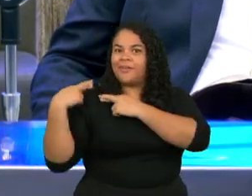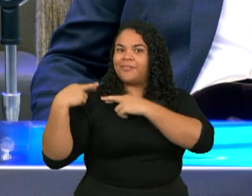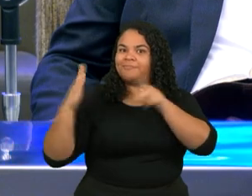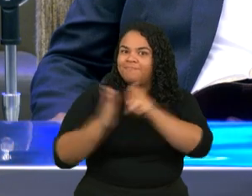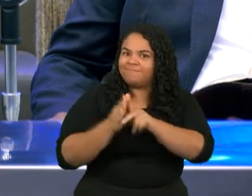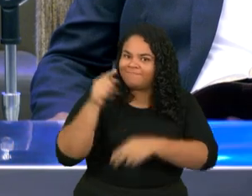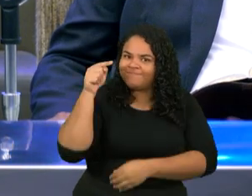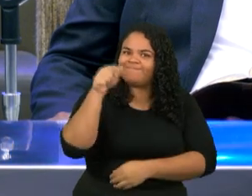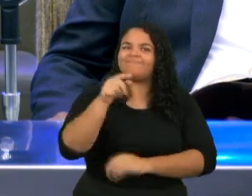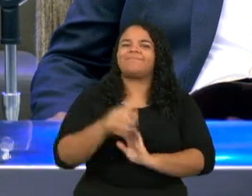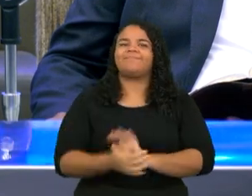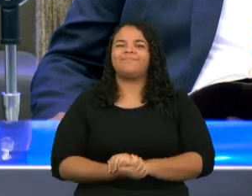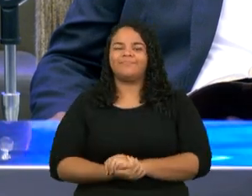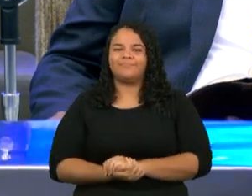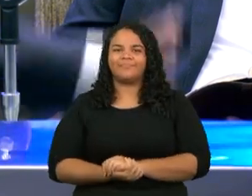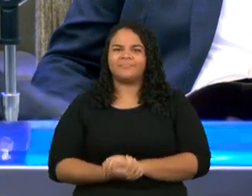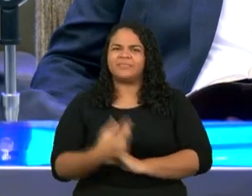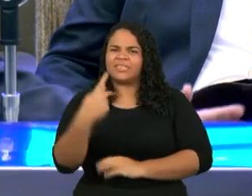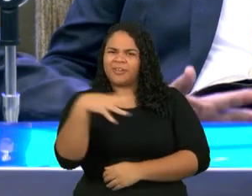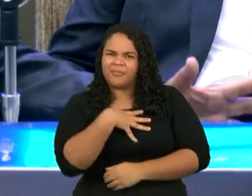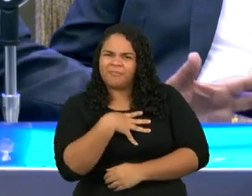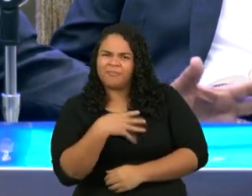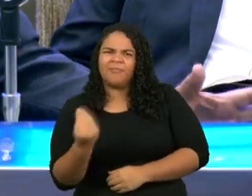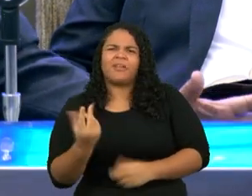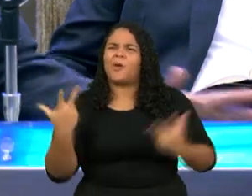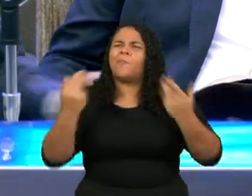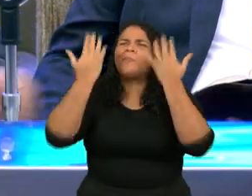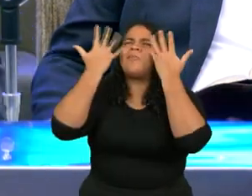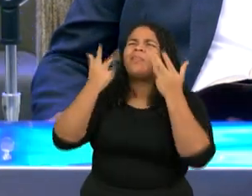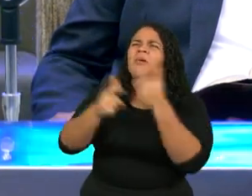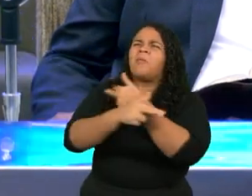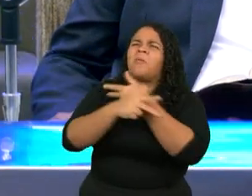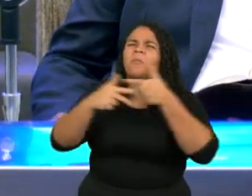animais largar no mundo